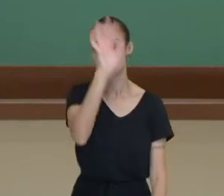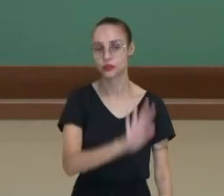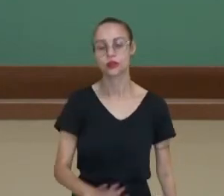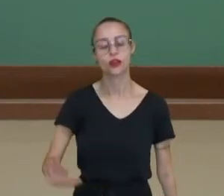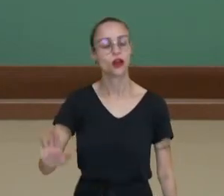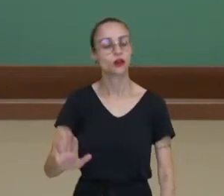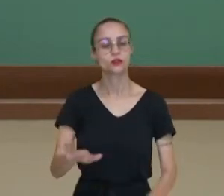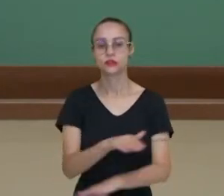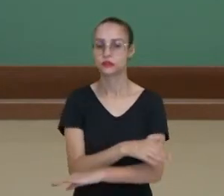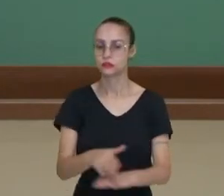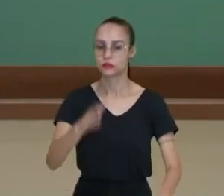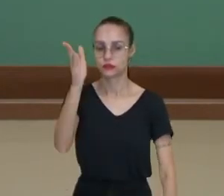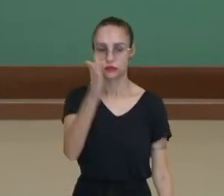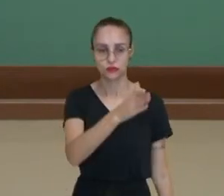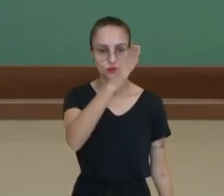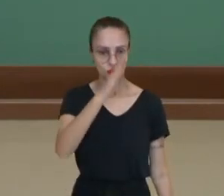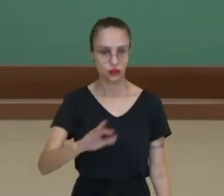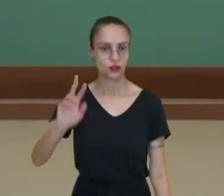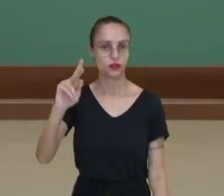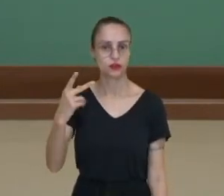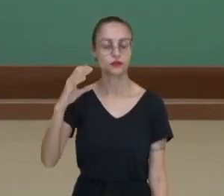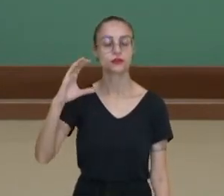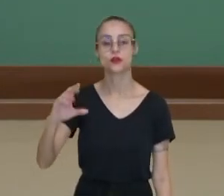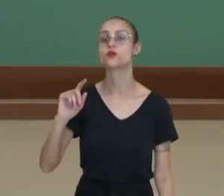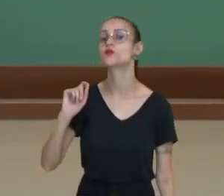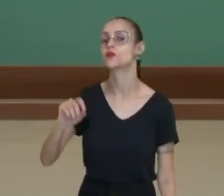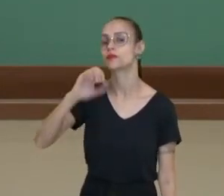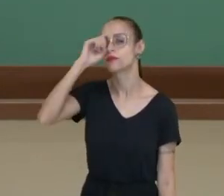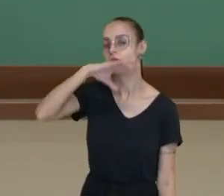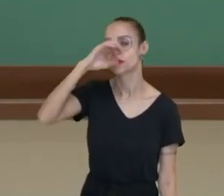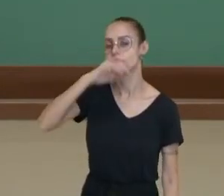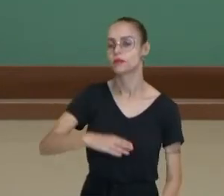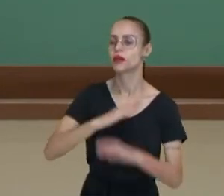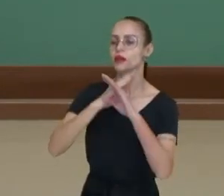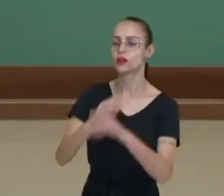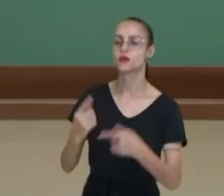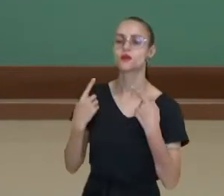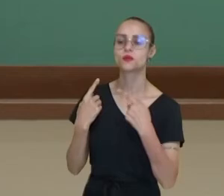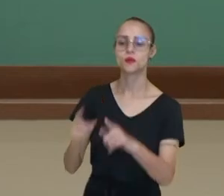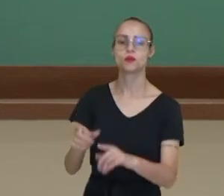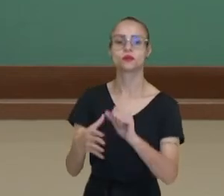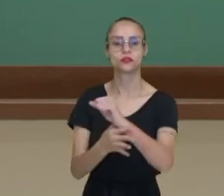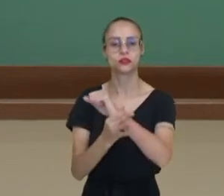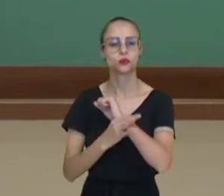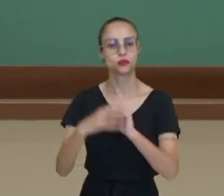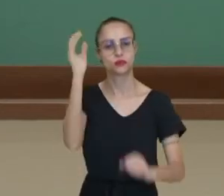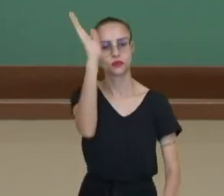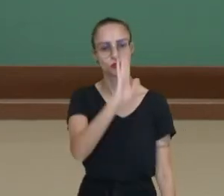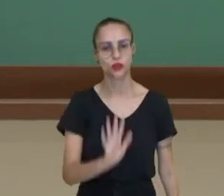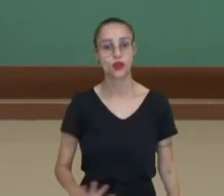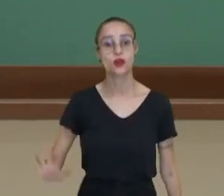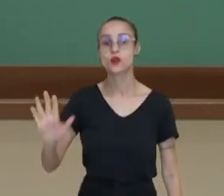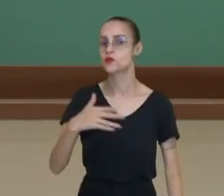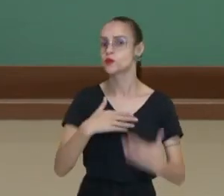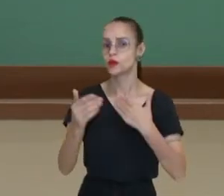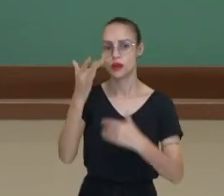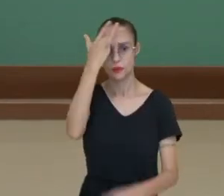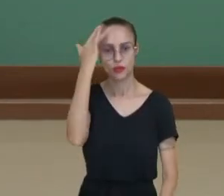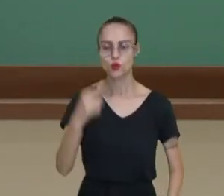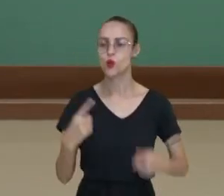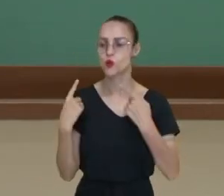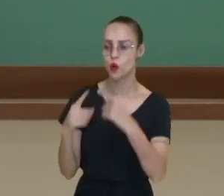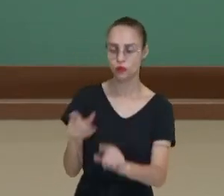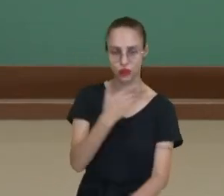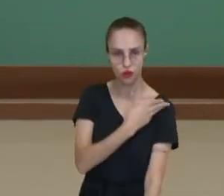suspenso esse direito ao habeas corpus. O que seria um crime contra a segurança nacional? Qualquer pessoa acusada de fazer oposição ao